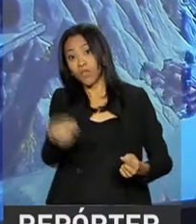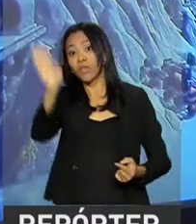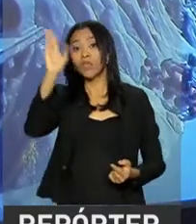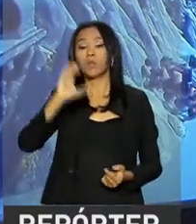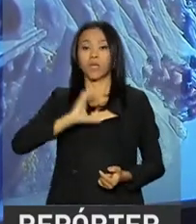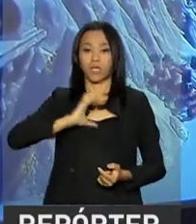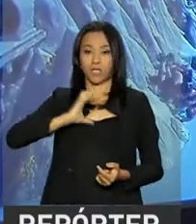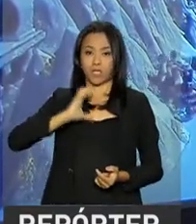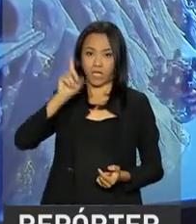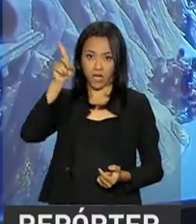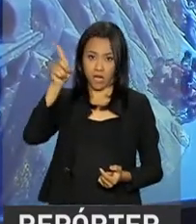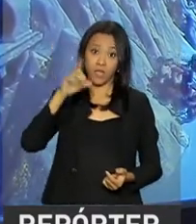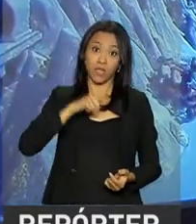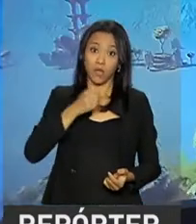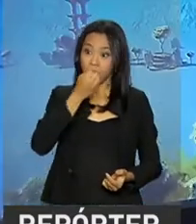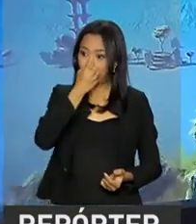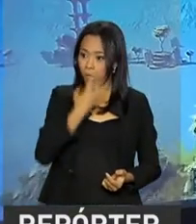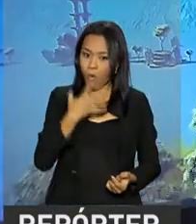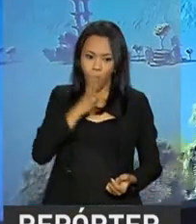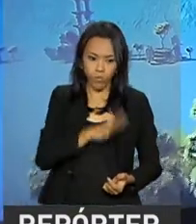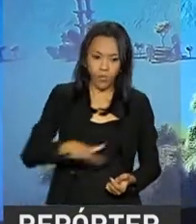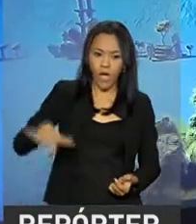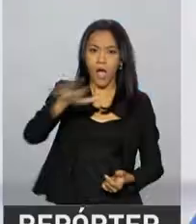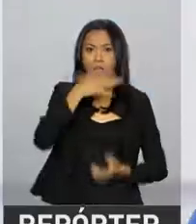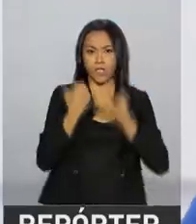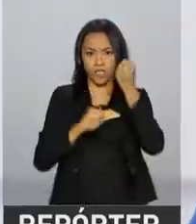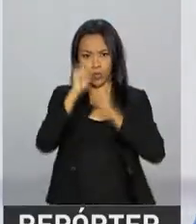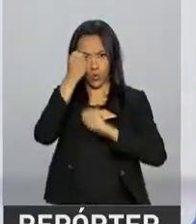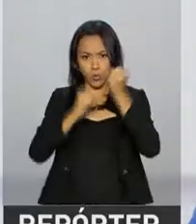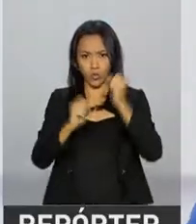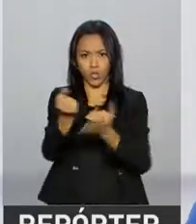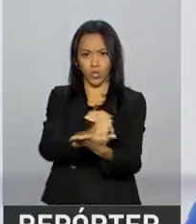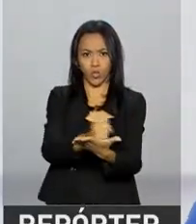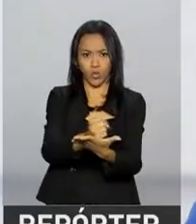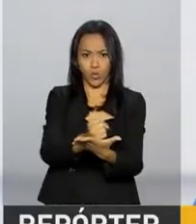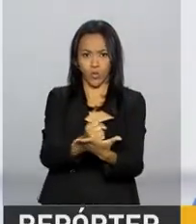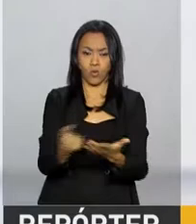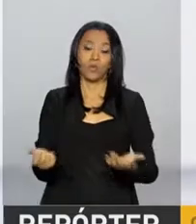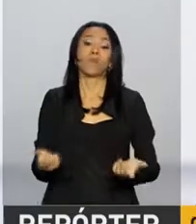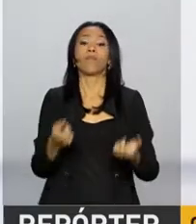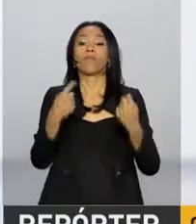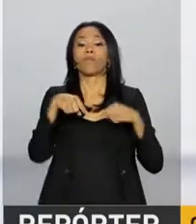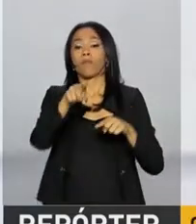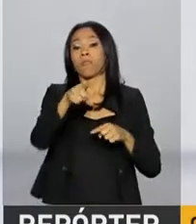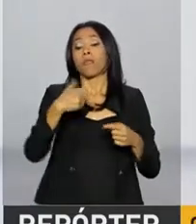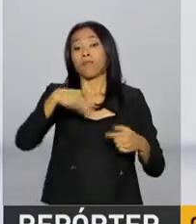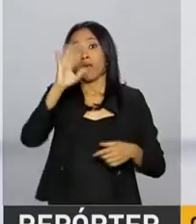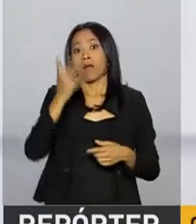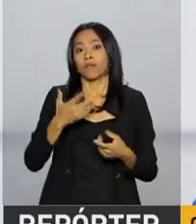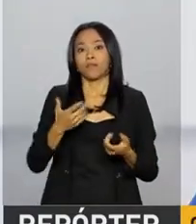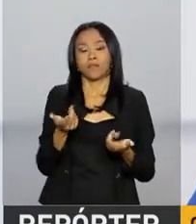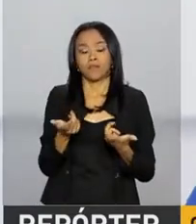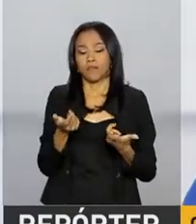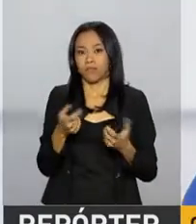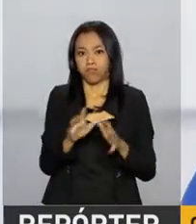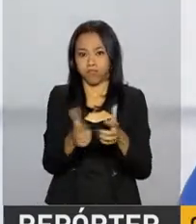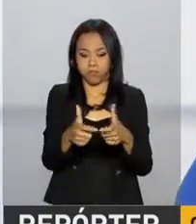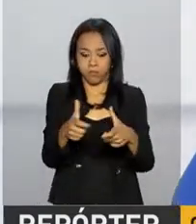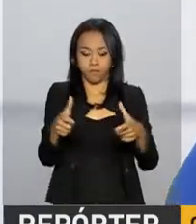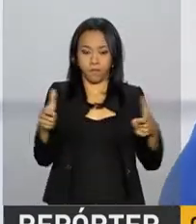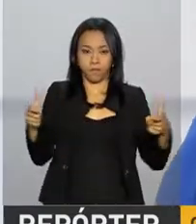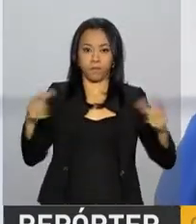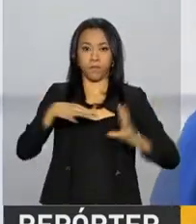montreal que lá tem um pólo muito grande de seis jogos o mercado de jogos é um dos que mais cresce no mundo segundo uma